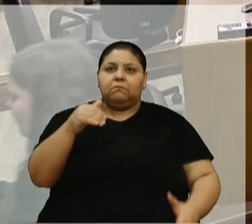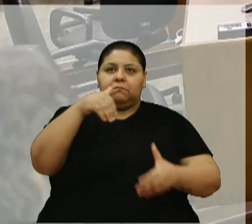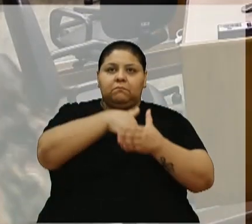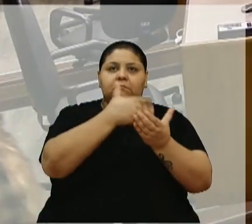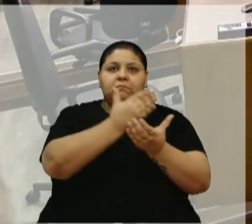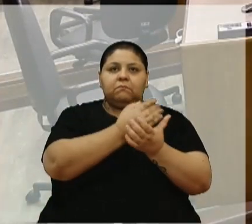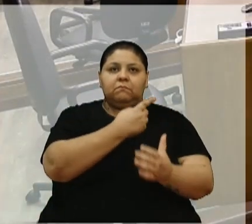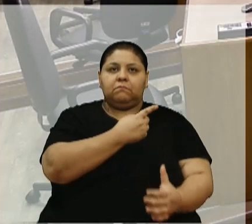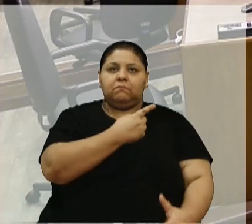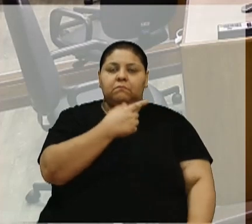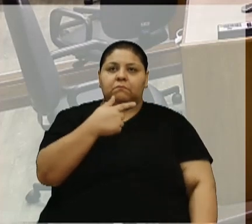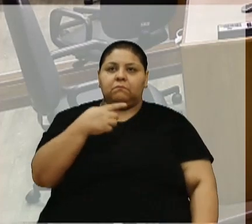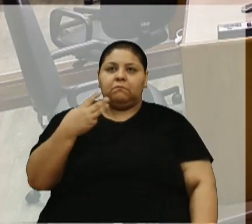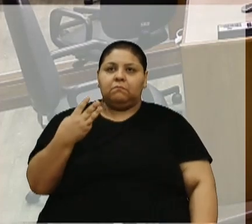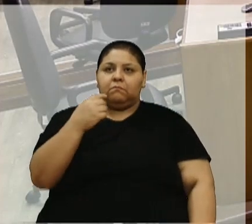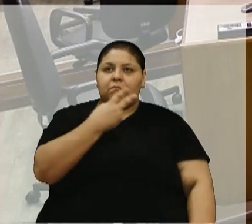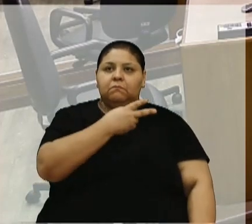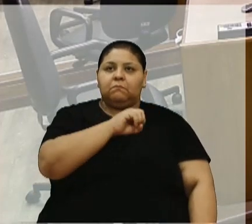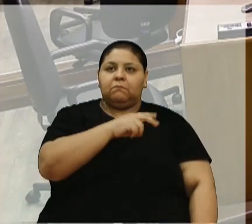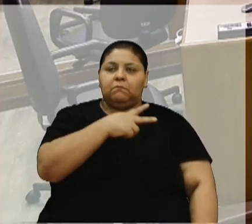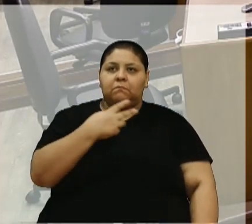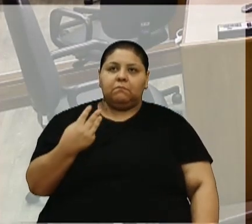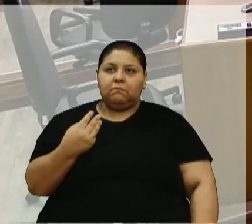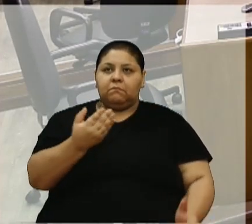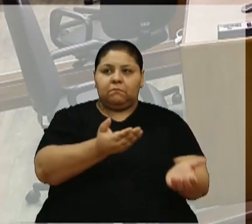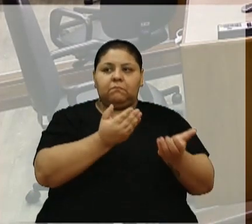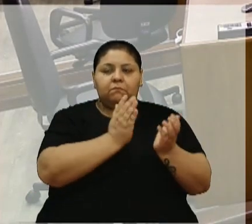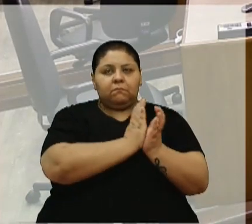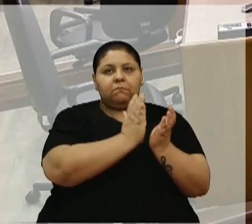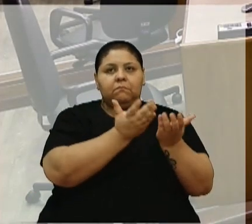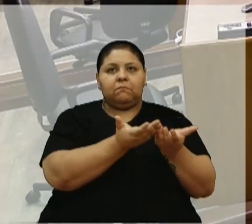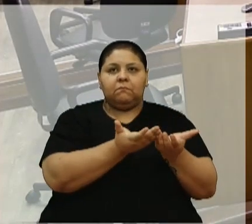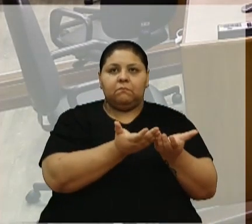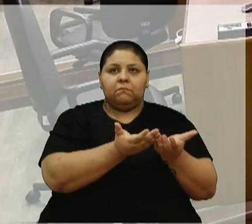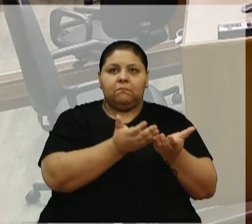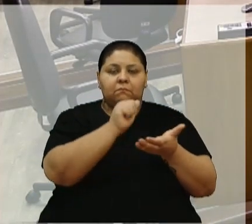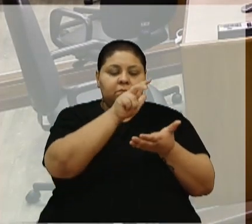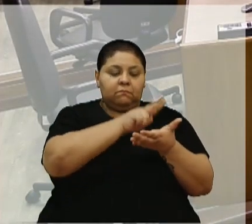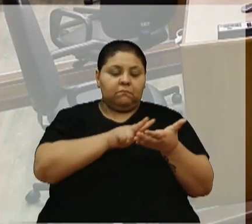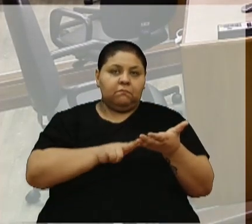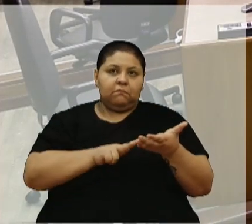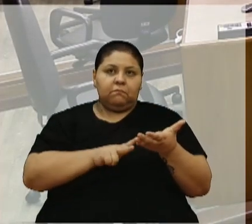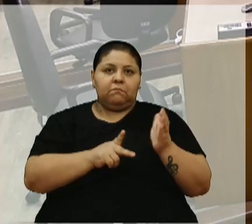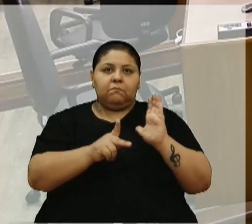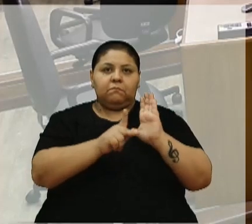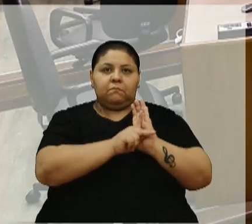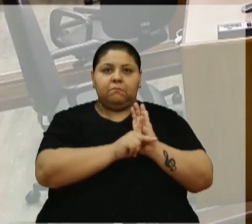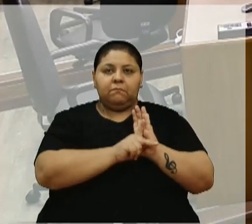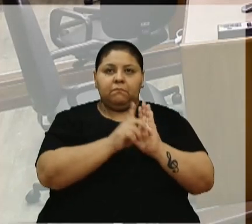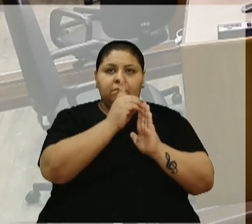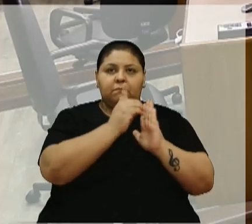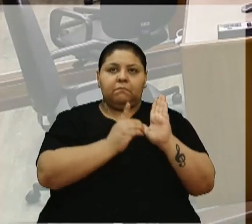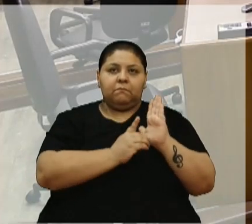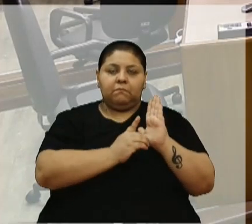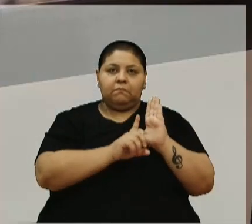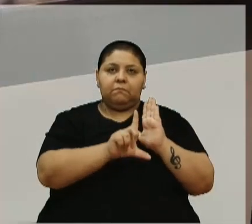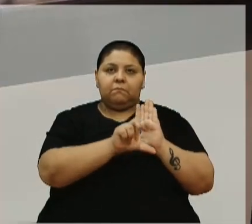número 173/2024. Recebe esta comissão para análise o presente projeto de decreto